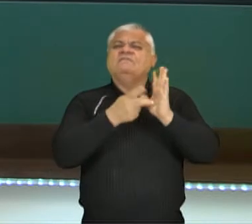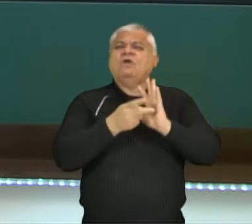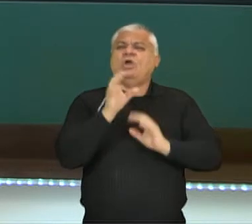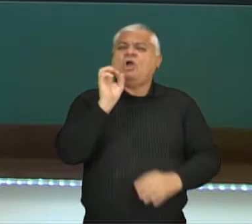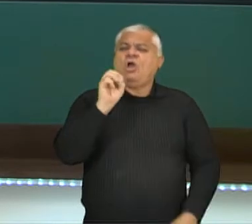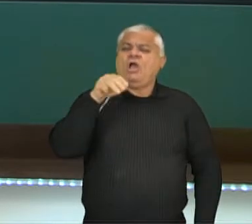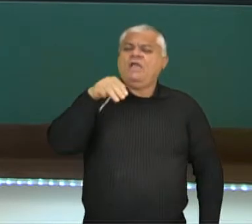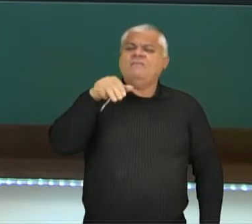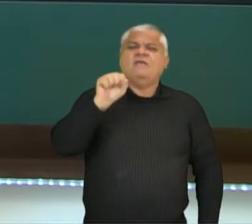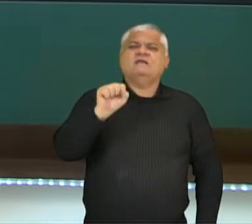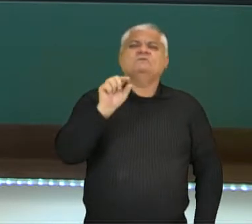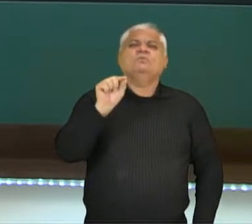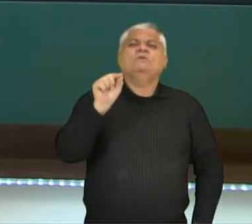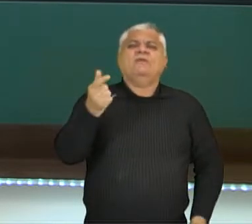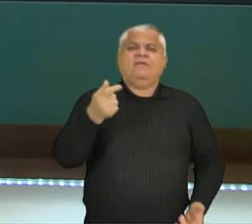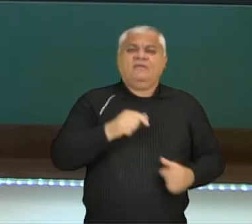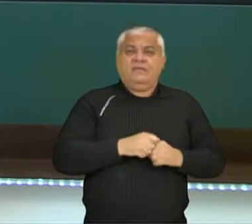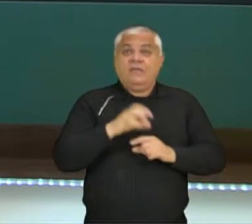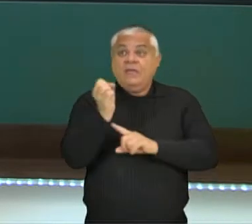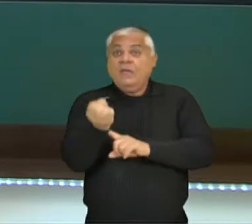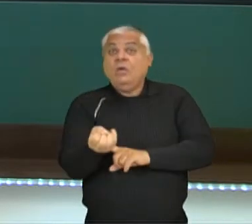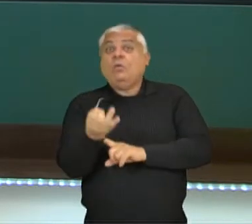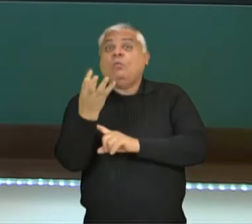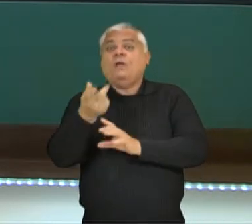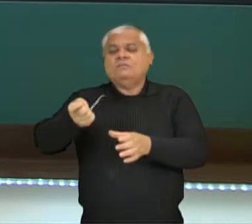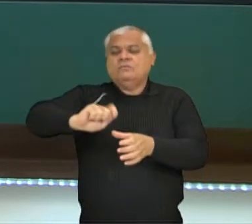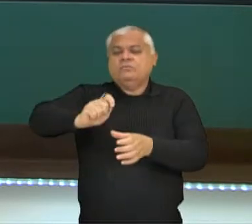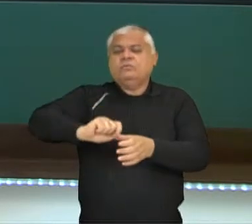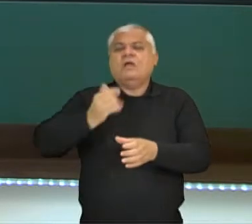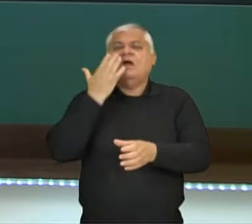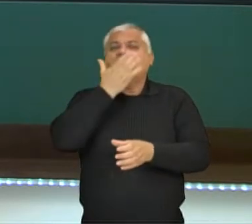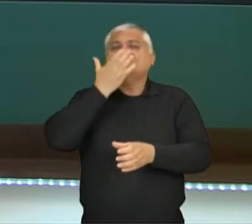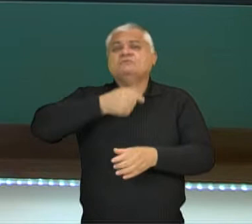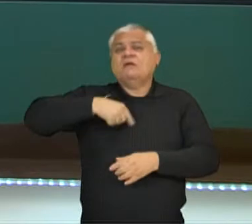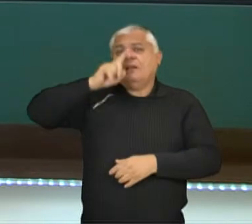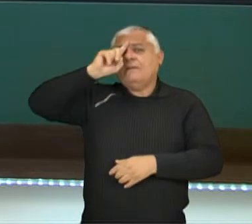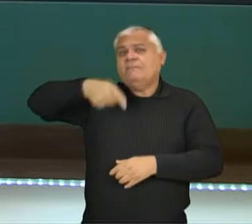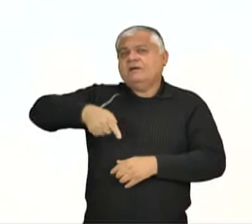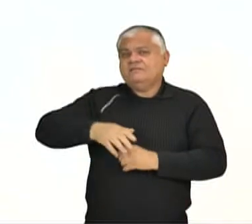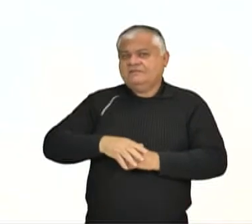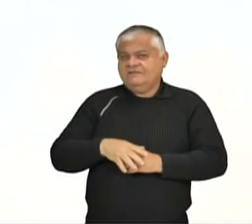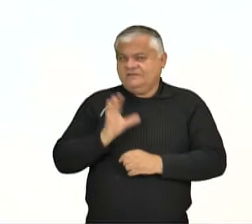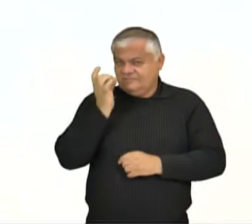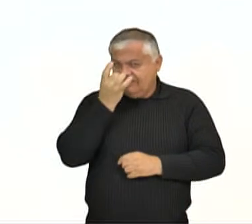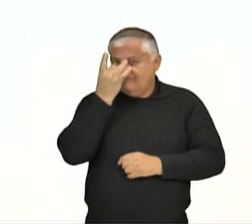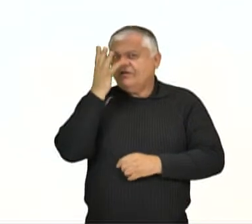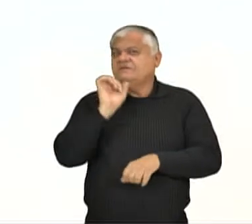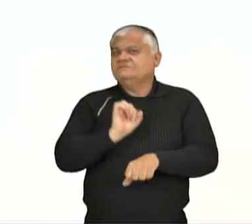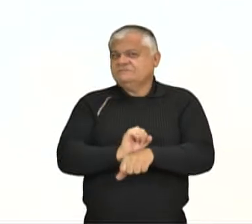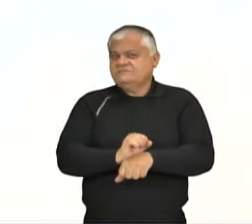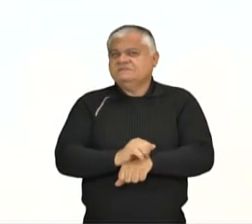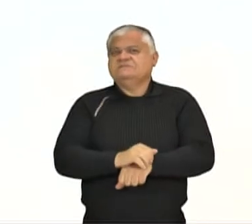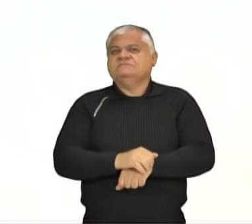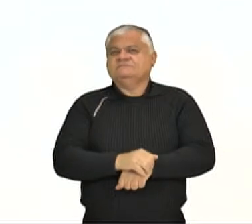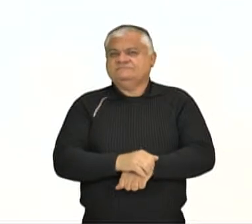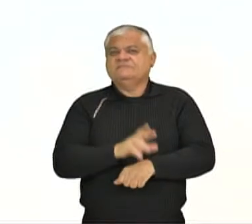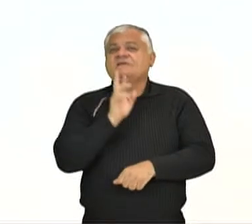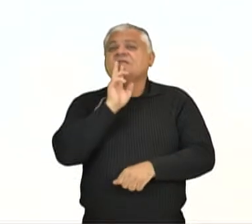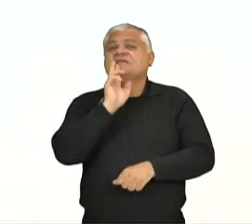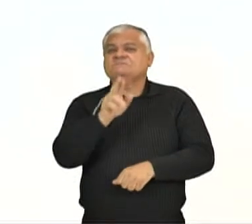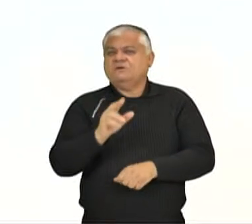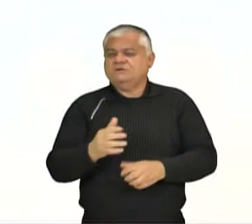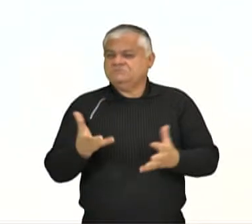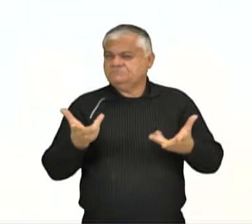OMS? Qual é a quantidade máxima de açúcar recomendada por ela? Tá fácil, eu te espero. Faz essa resposta